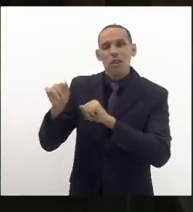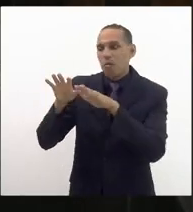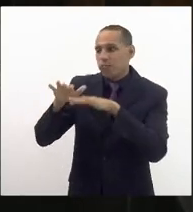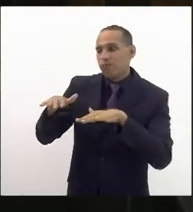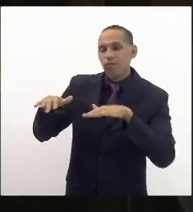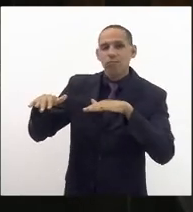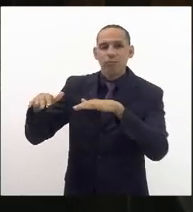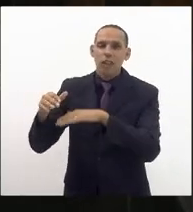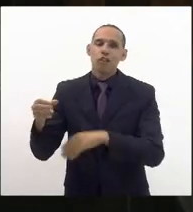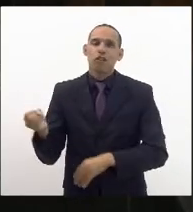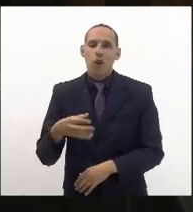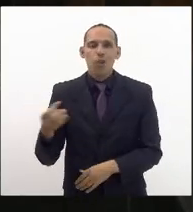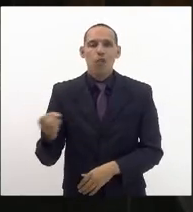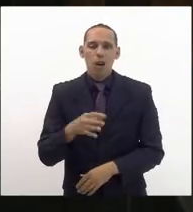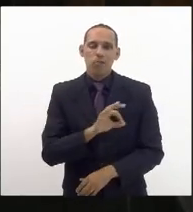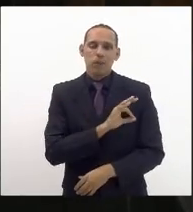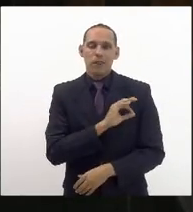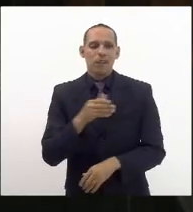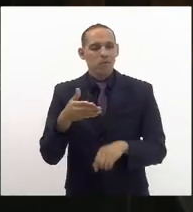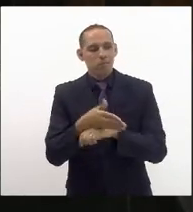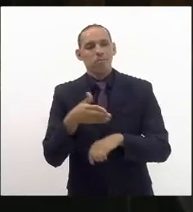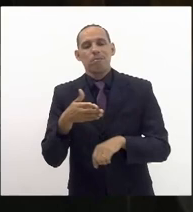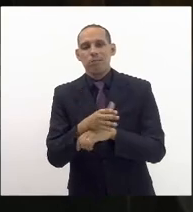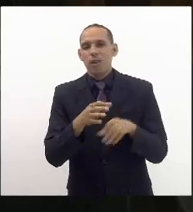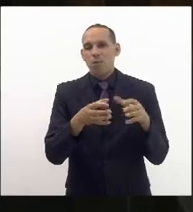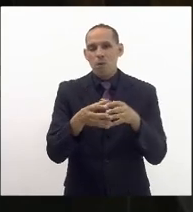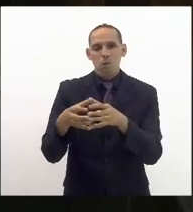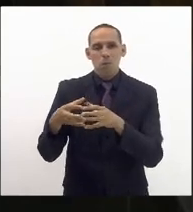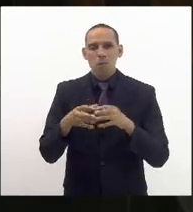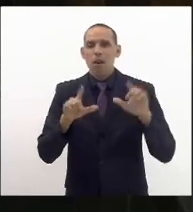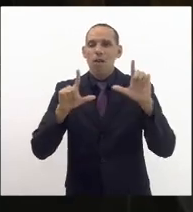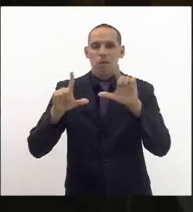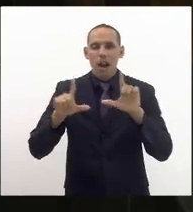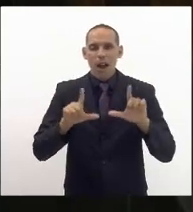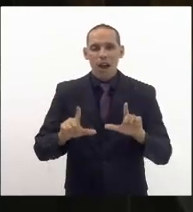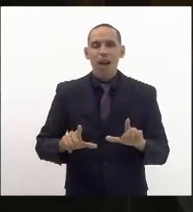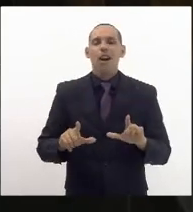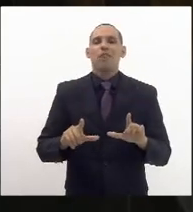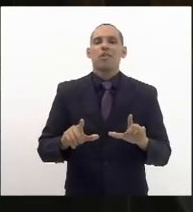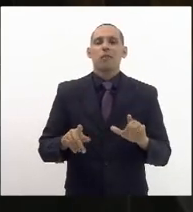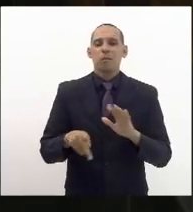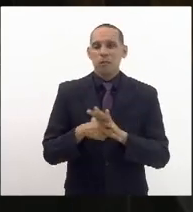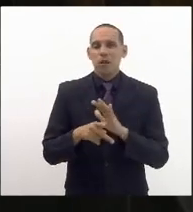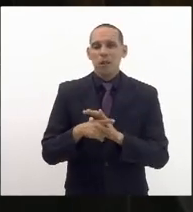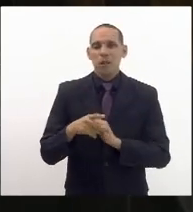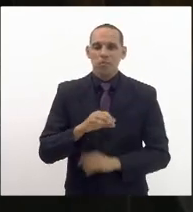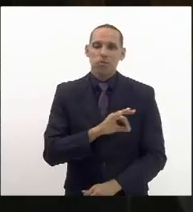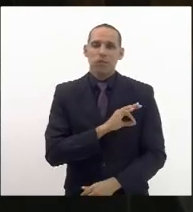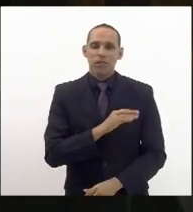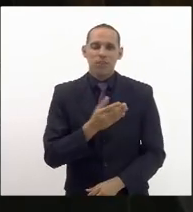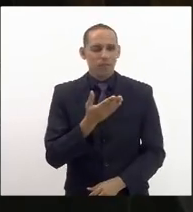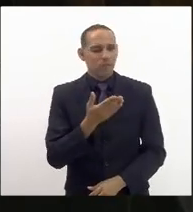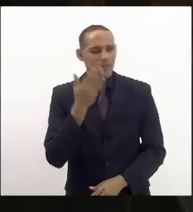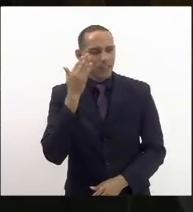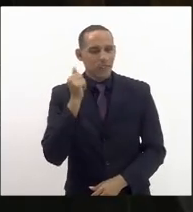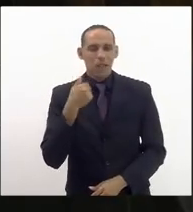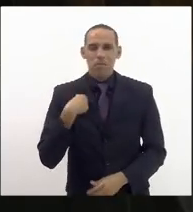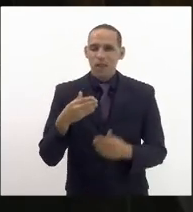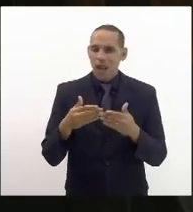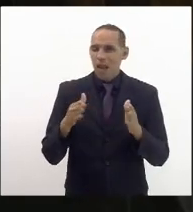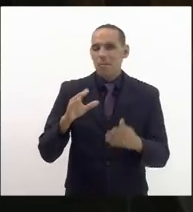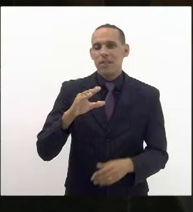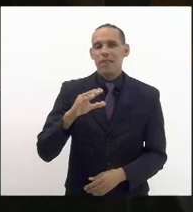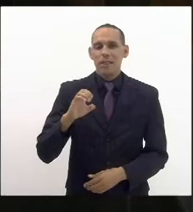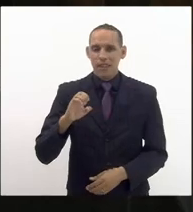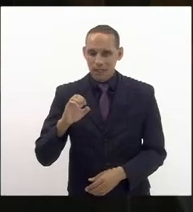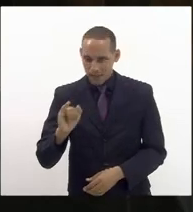esses novos oficiais para compor os quadros da Polícia Militar. Foi aberto um SEI, e aí Vossa Excelência sabe como é isso. Eu